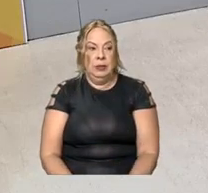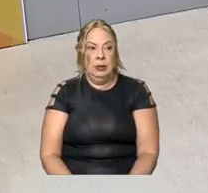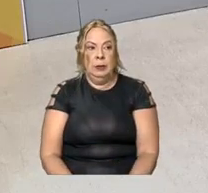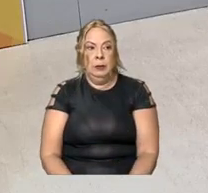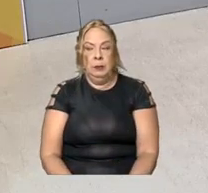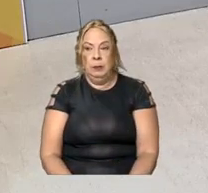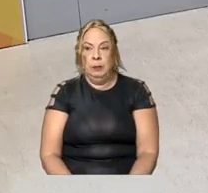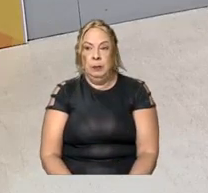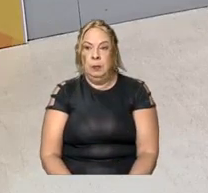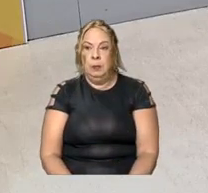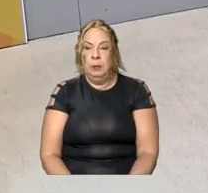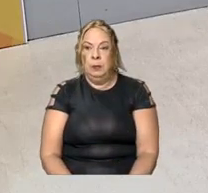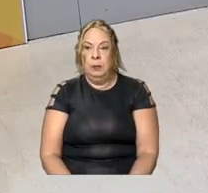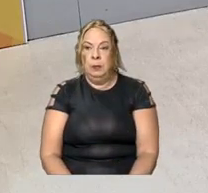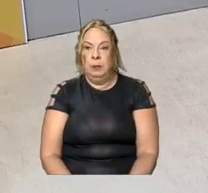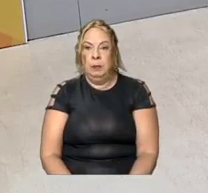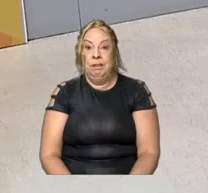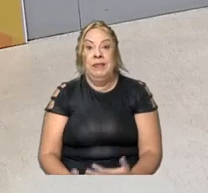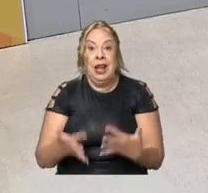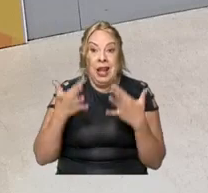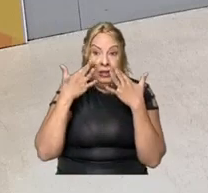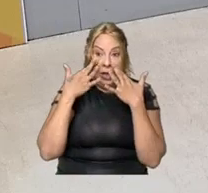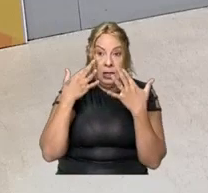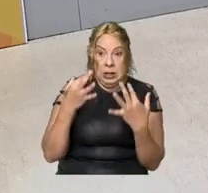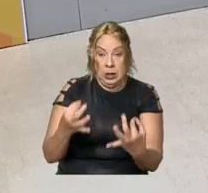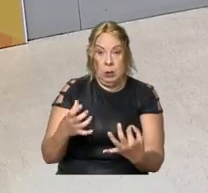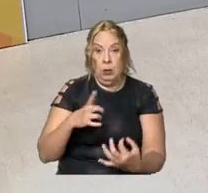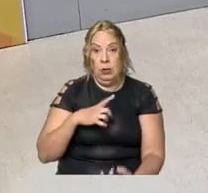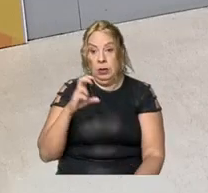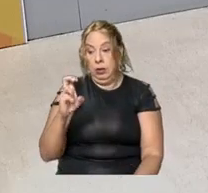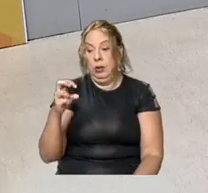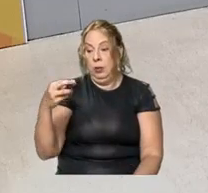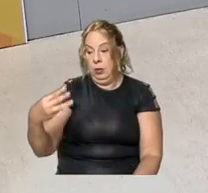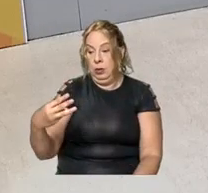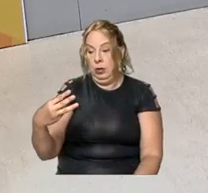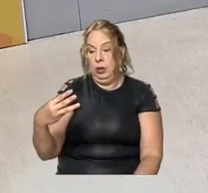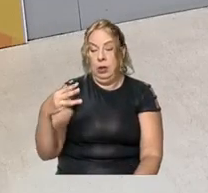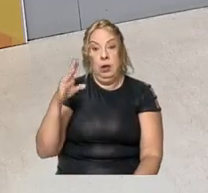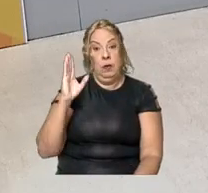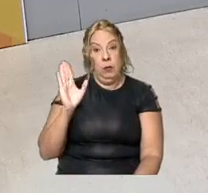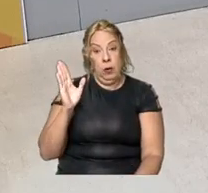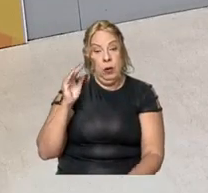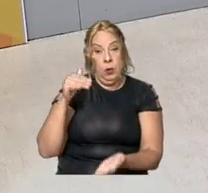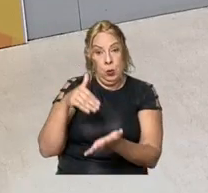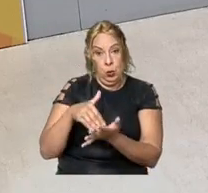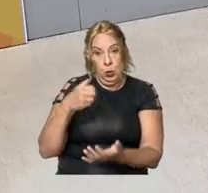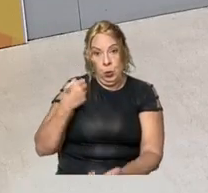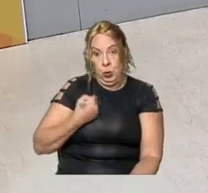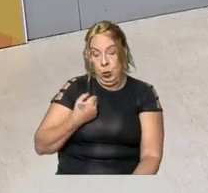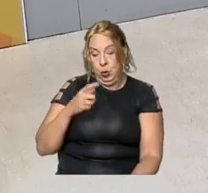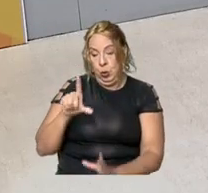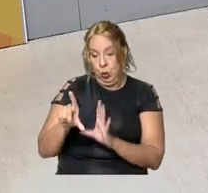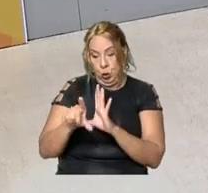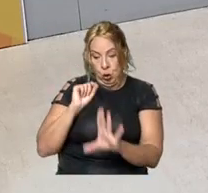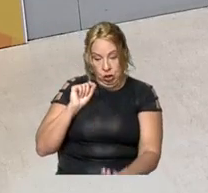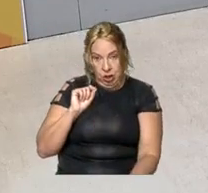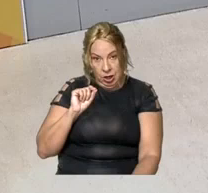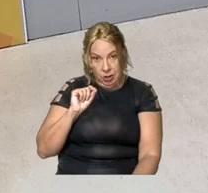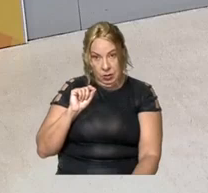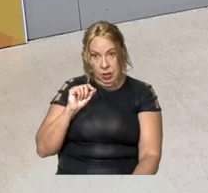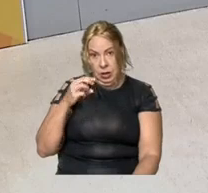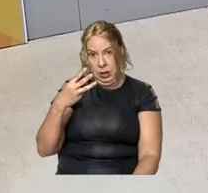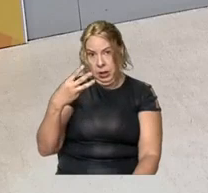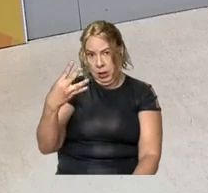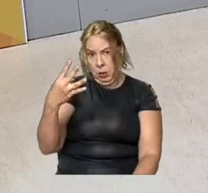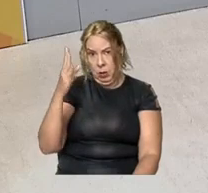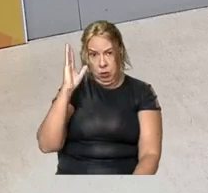53 é a bolinha sorteada. E atenção que 53 foi a última bola chamada num total de